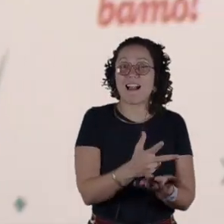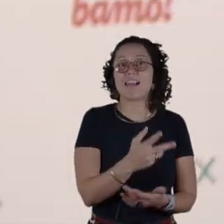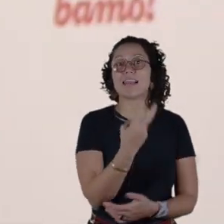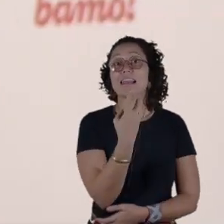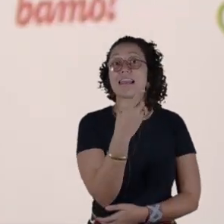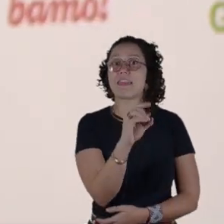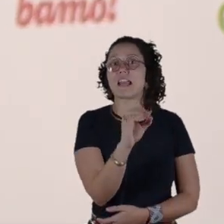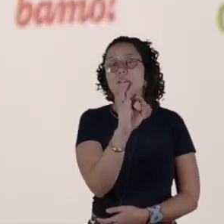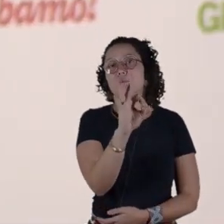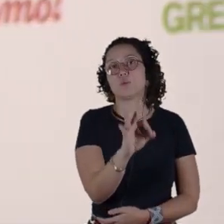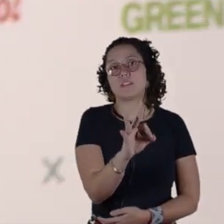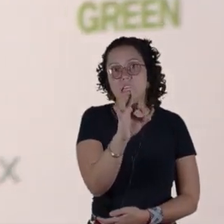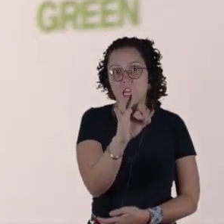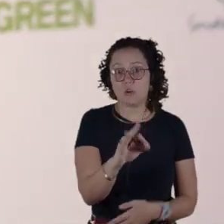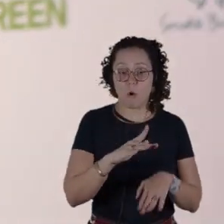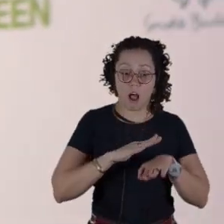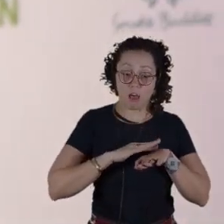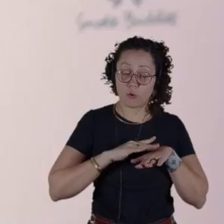10%.